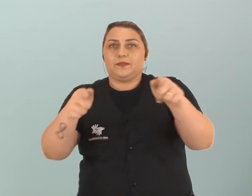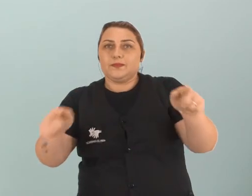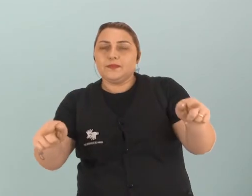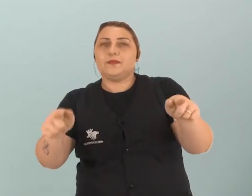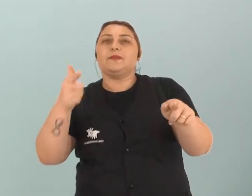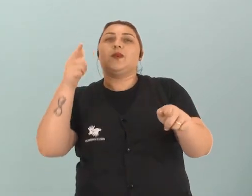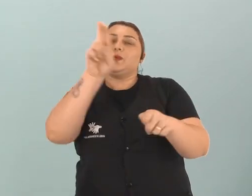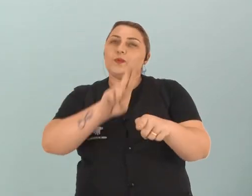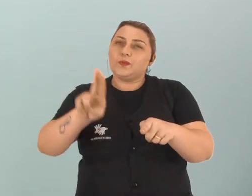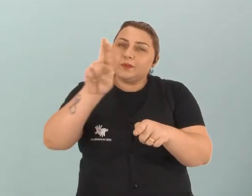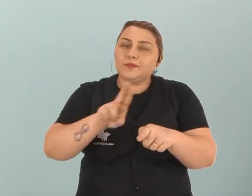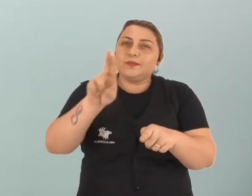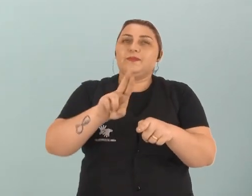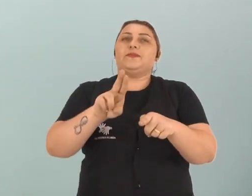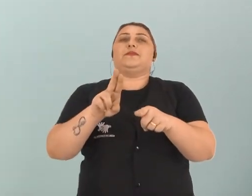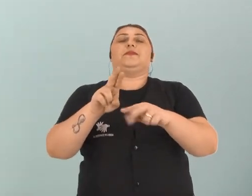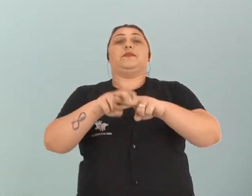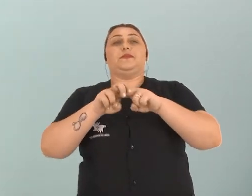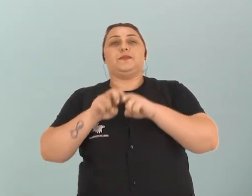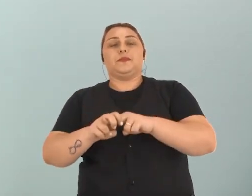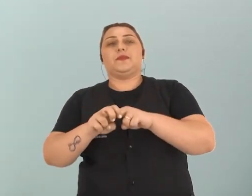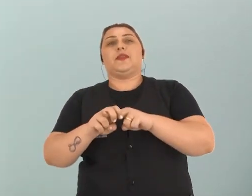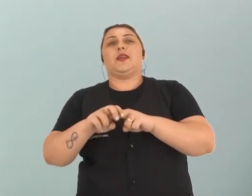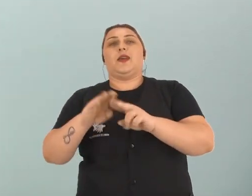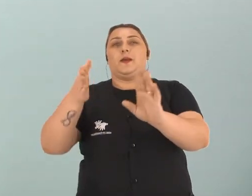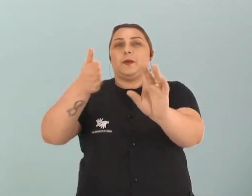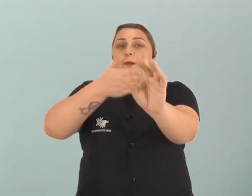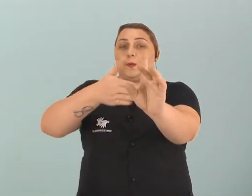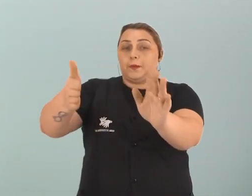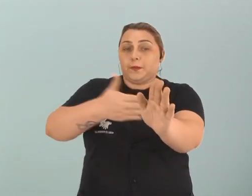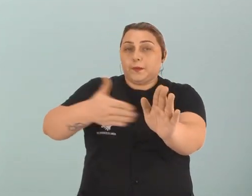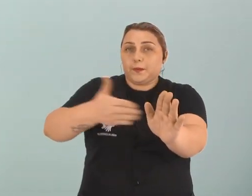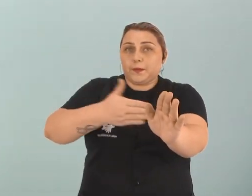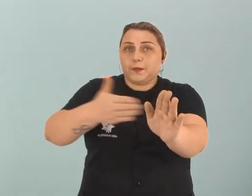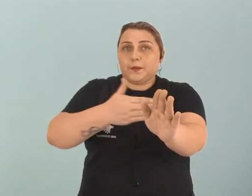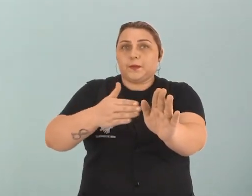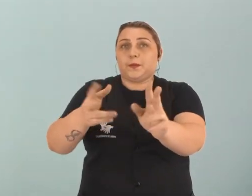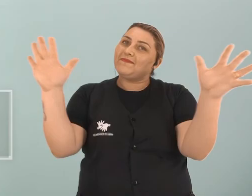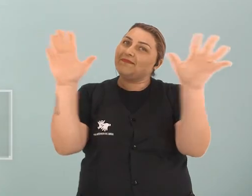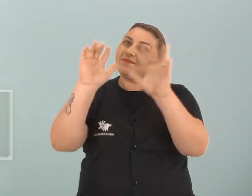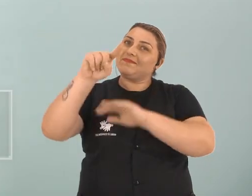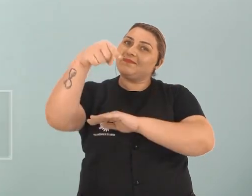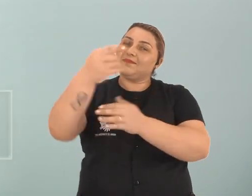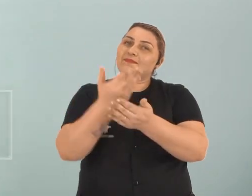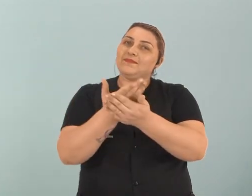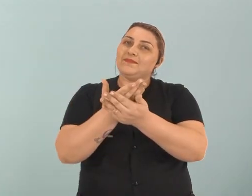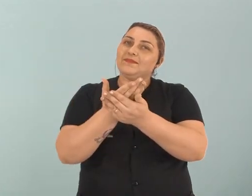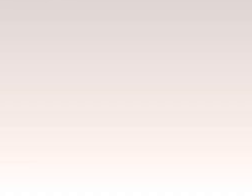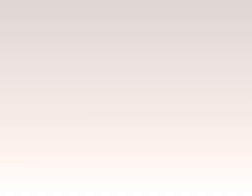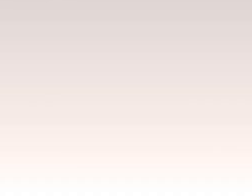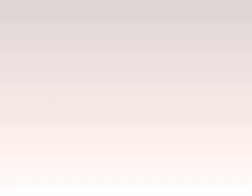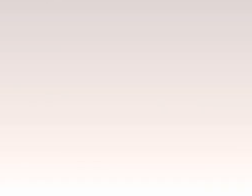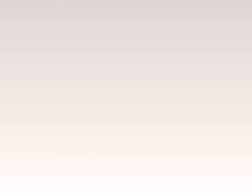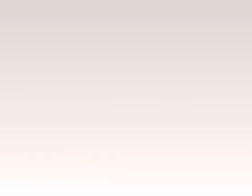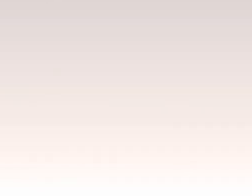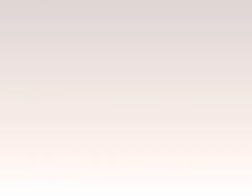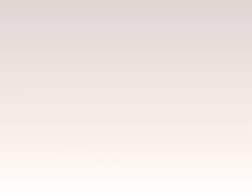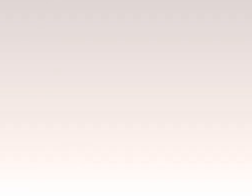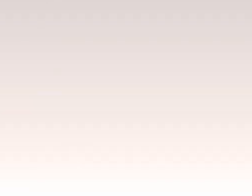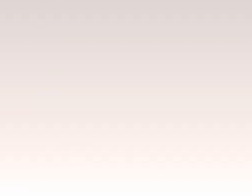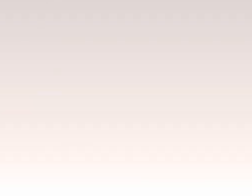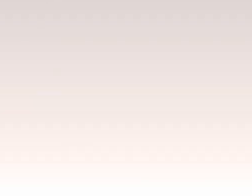renováveis. Combustíveis renováveis, nós temos o exemplo da água, da madeira, do etanol, que